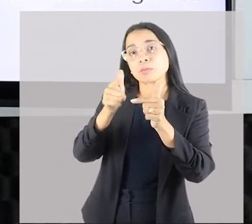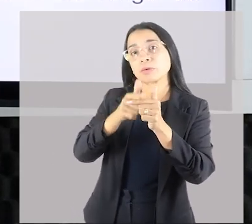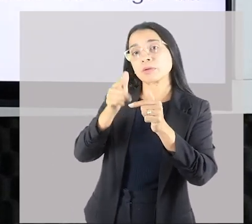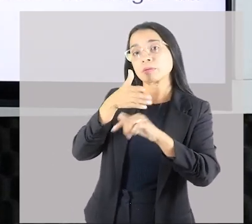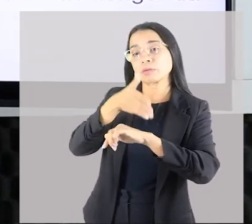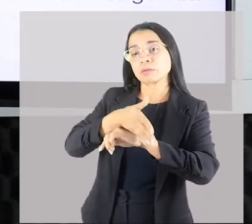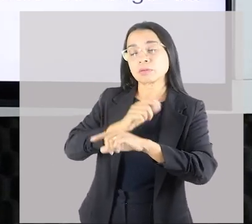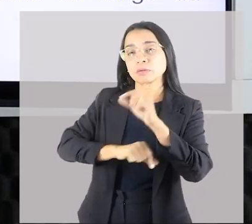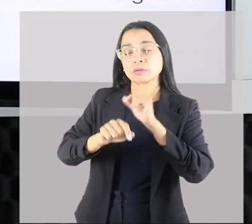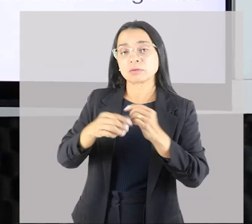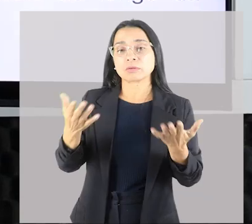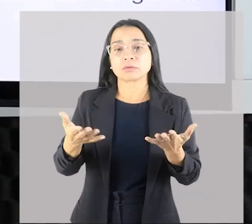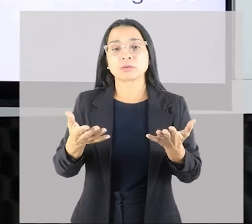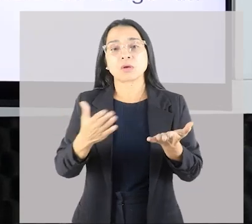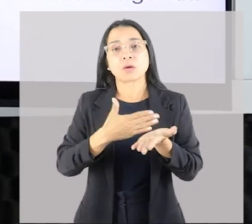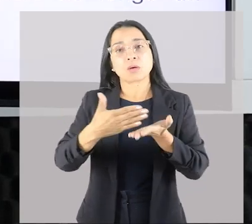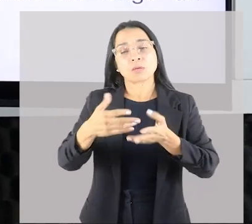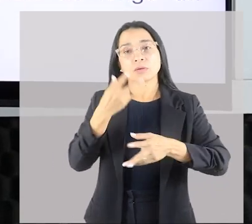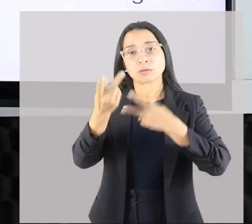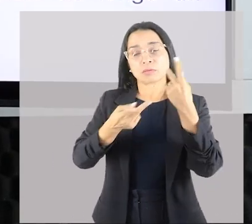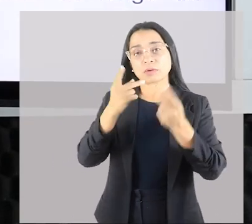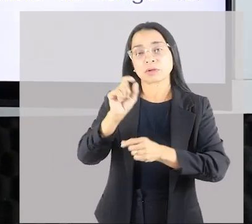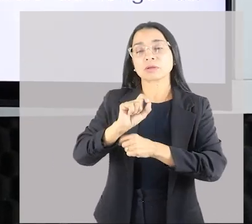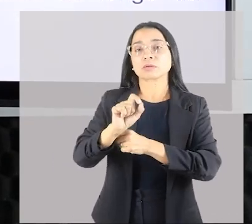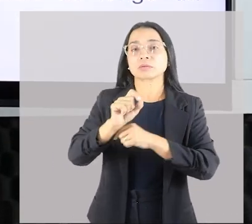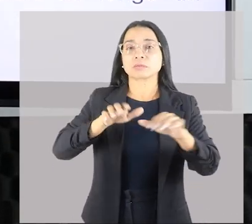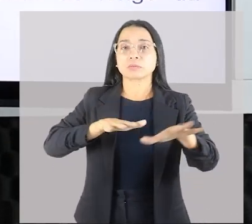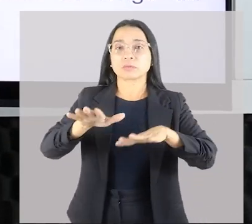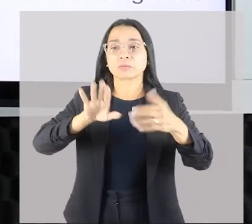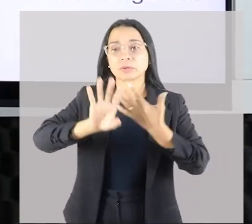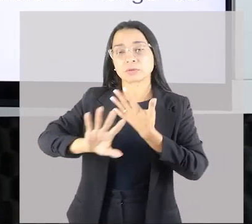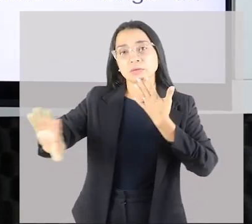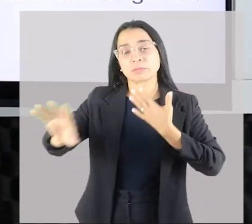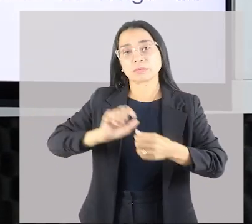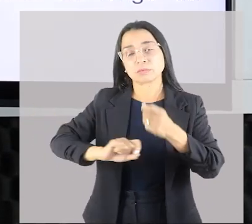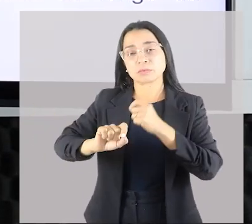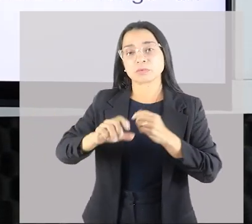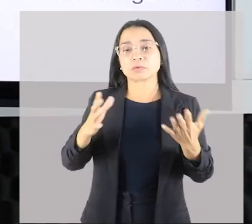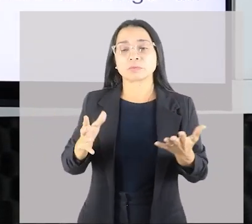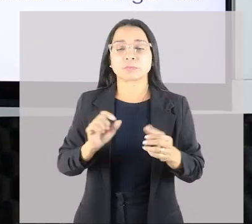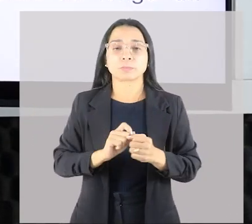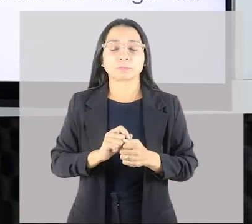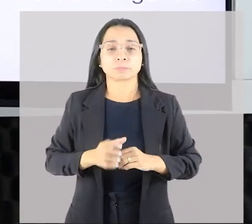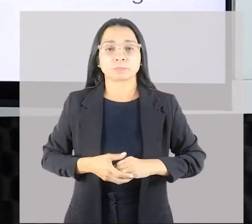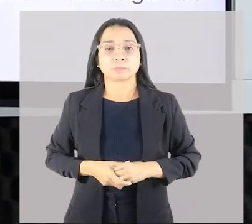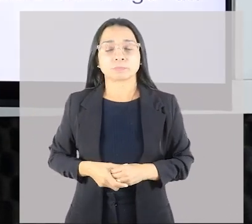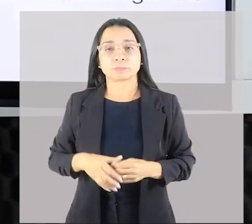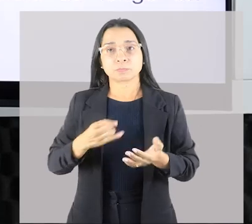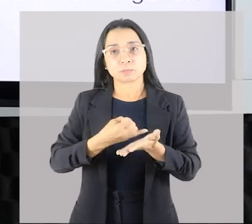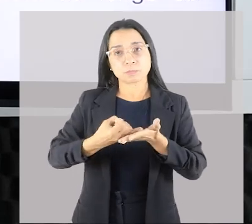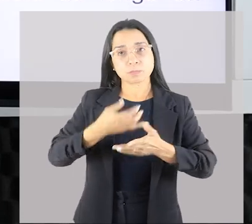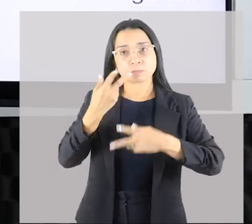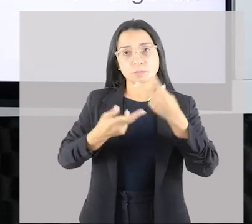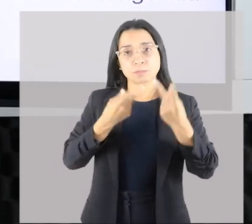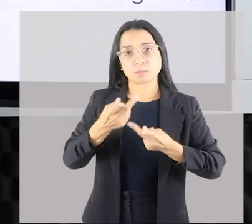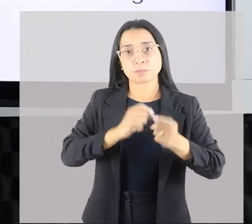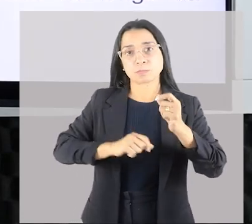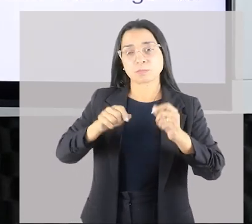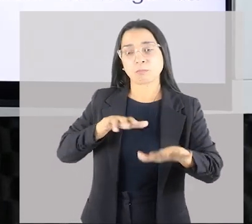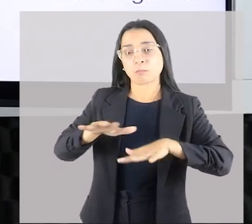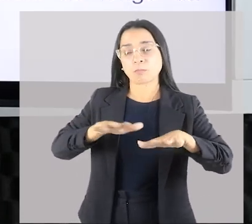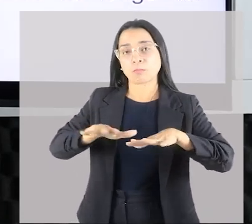falando para ti sobre o movimento separatista, sobre dois movimentos separatistas, na realidade. Inicialmente falando sobre um